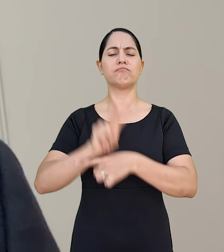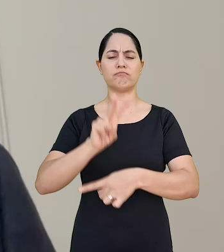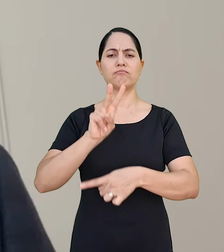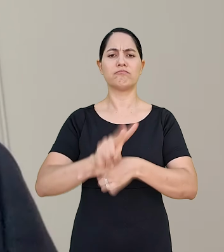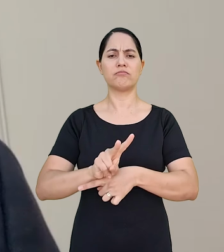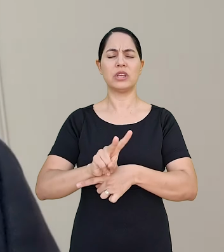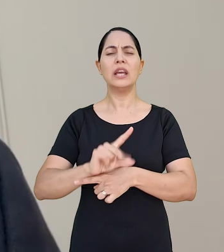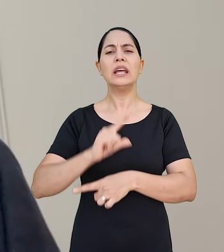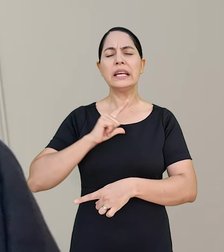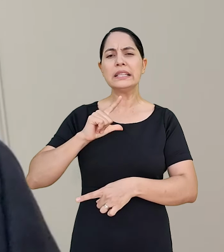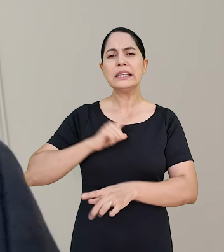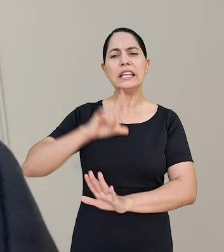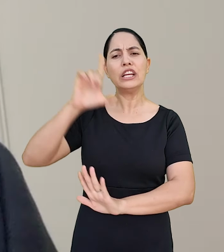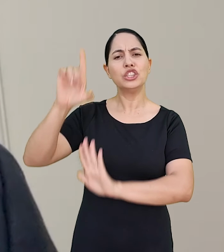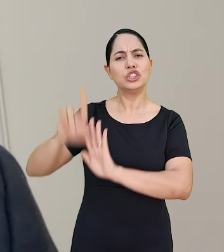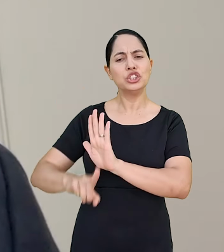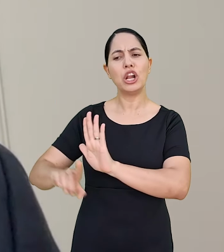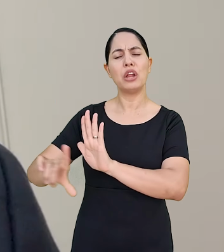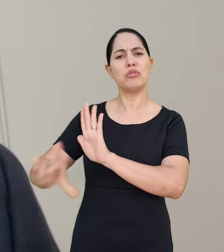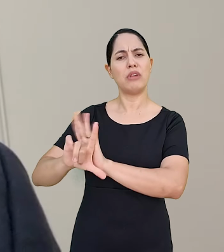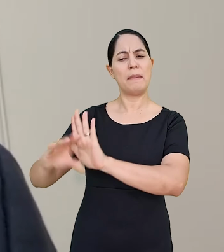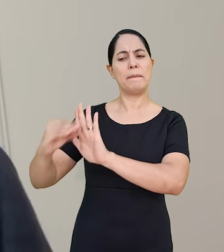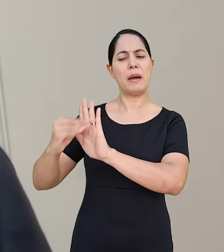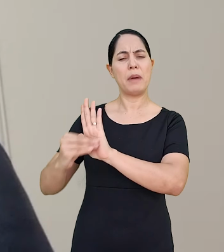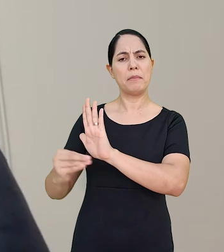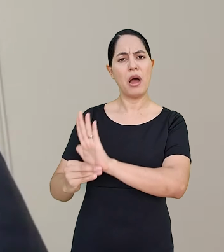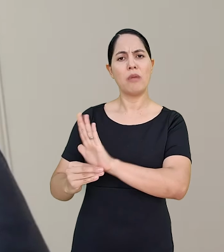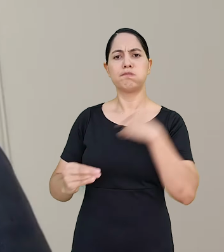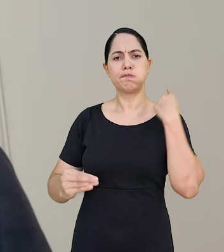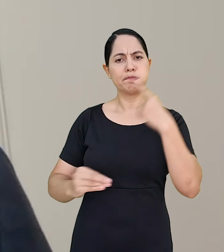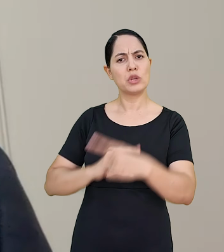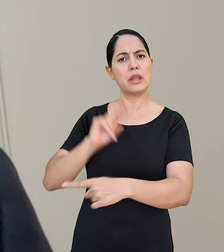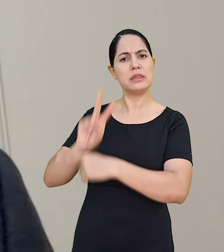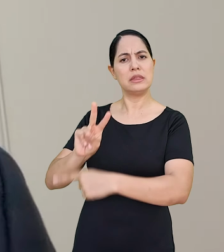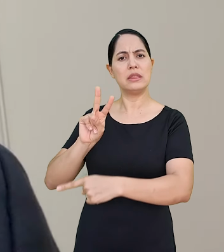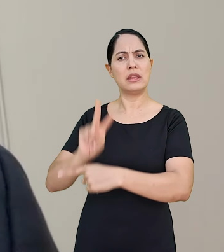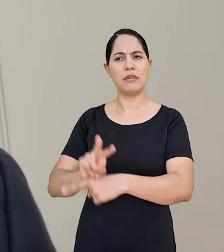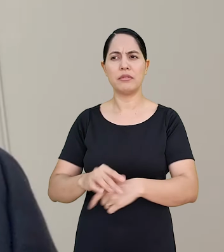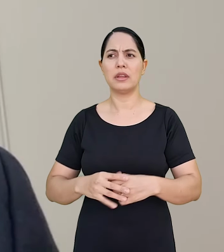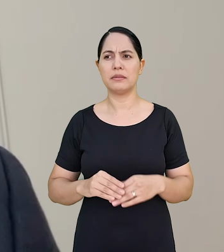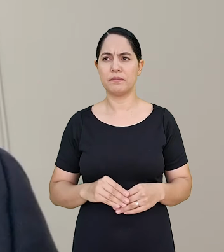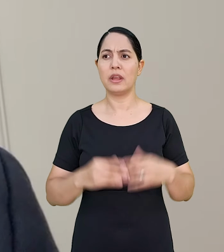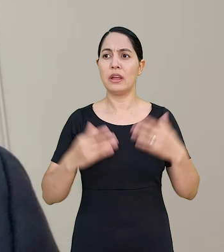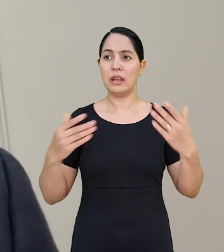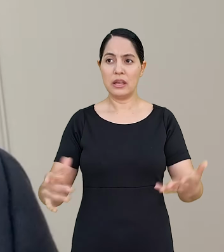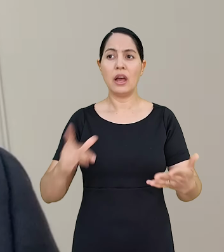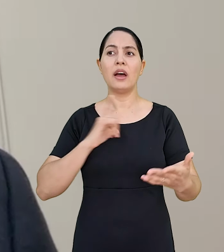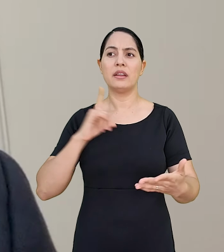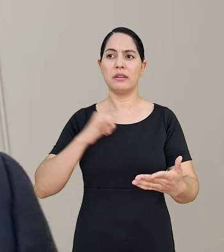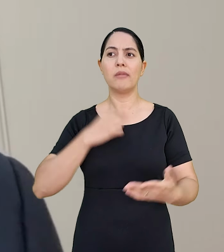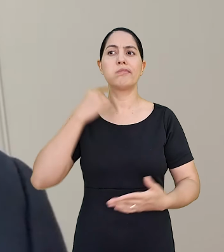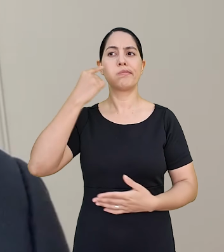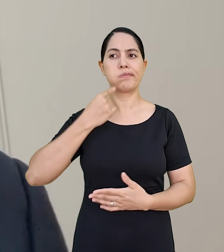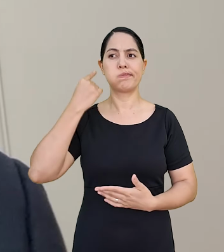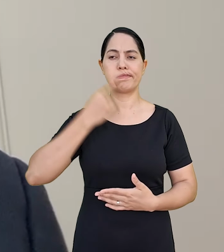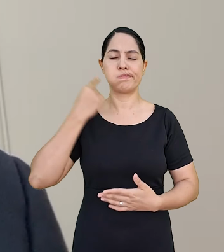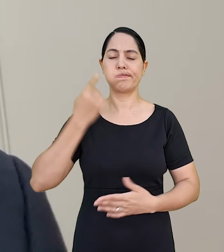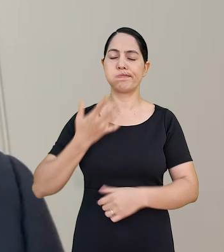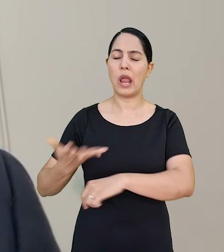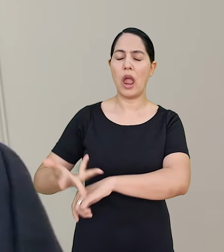é juridicamente valioso. Uma sociedade bem constituída por uma advocacia atuante